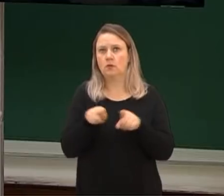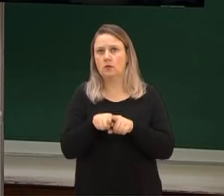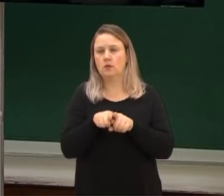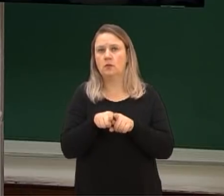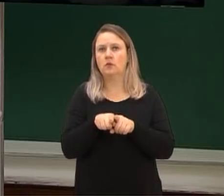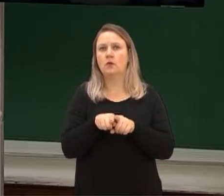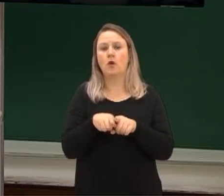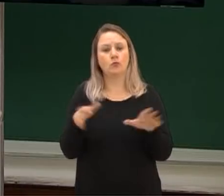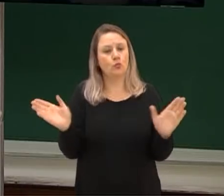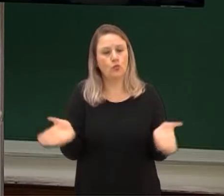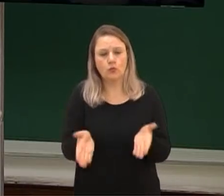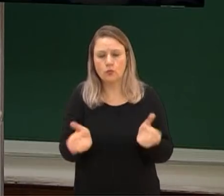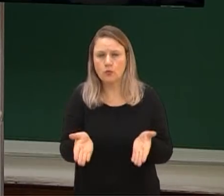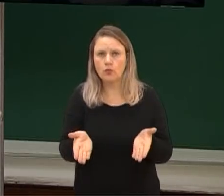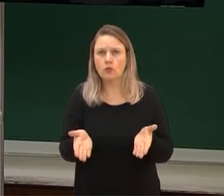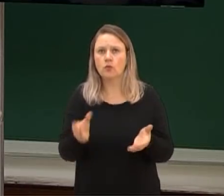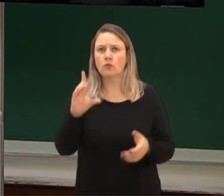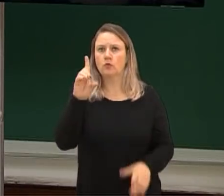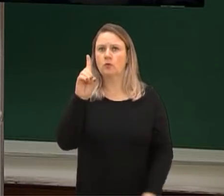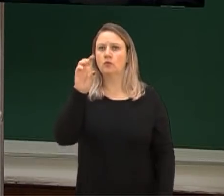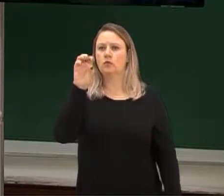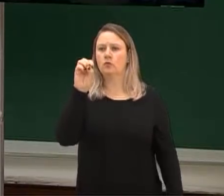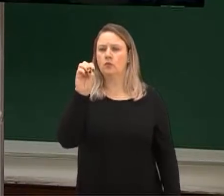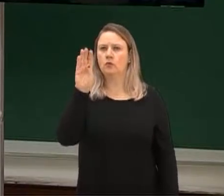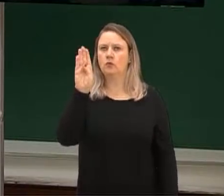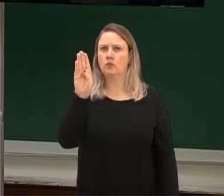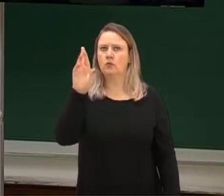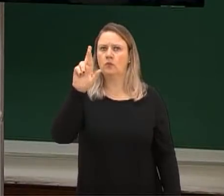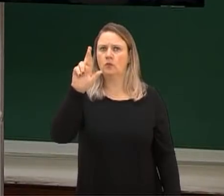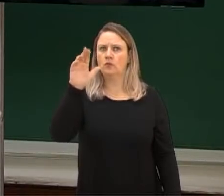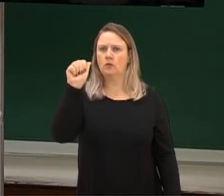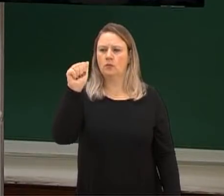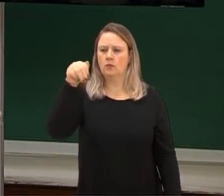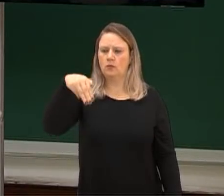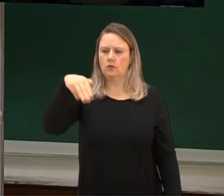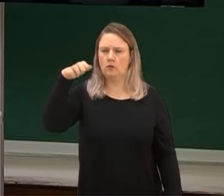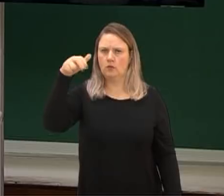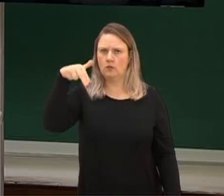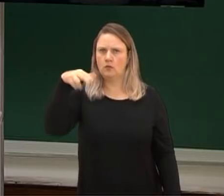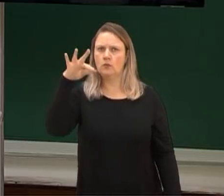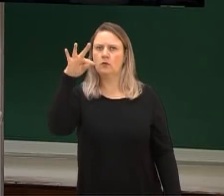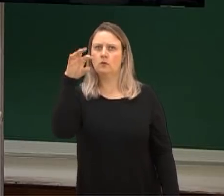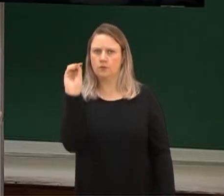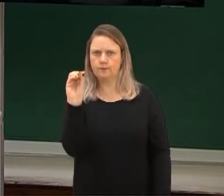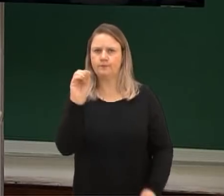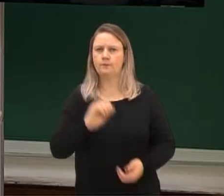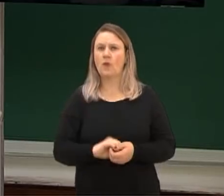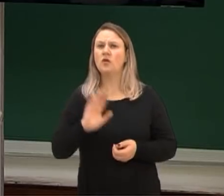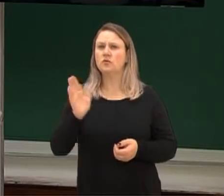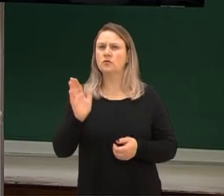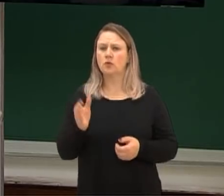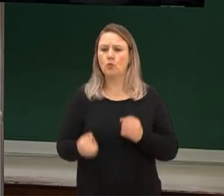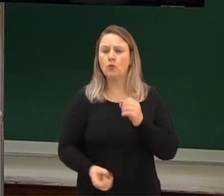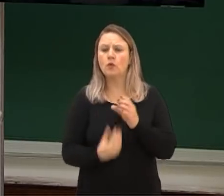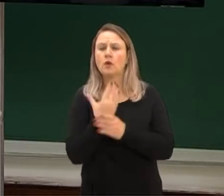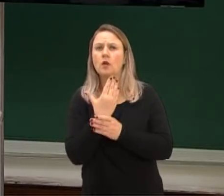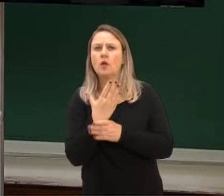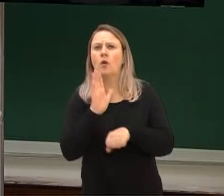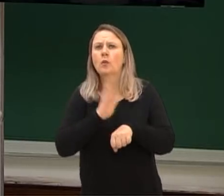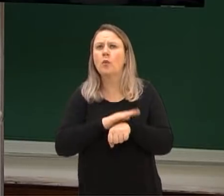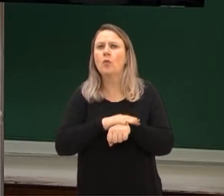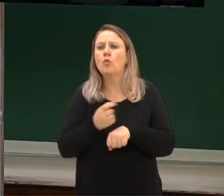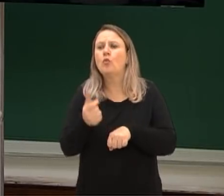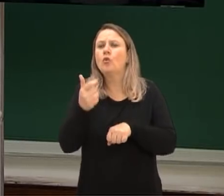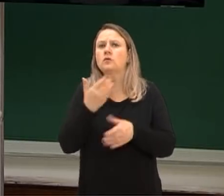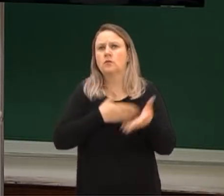dobramentos modernos. Por que modernos? Porque eles foram formados geologicamente há pouco tempo, né? A geologia,